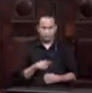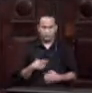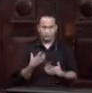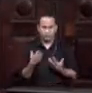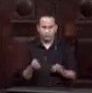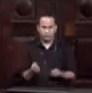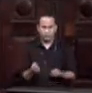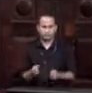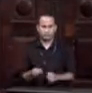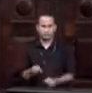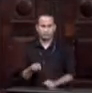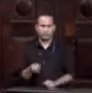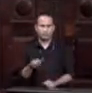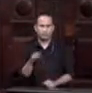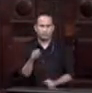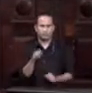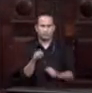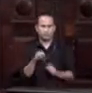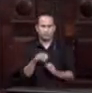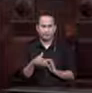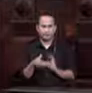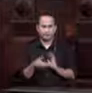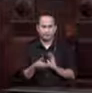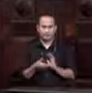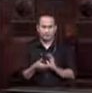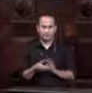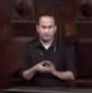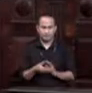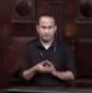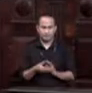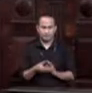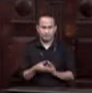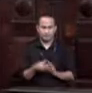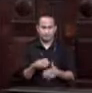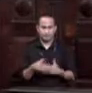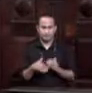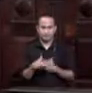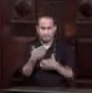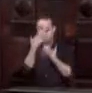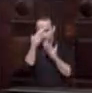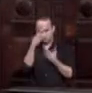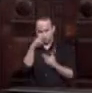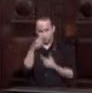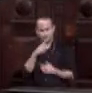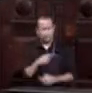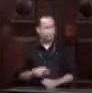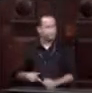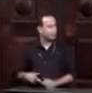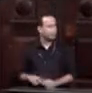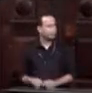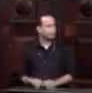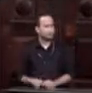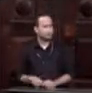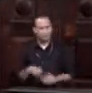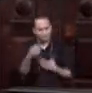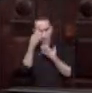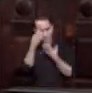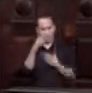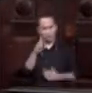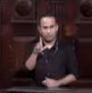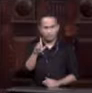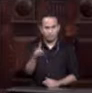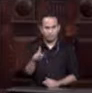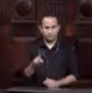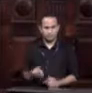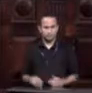aqui no plenário pela ampla maioria dos deputados. Muito obrigado, presidente. Senhor presidente. Deputado Luiz Paulo.